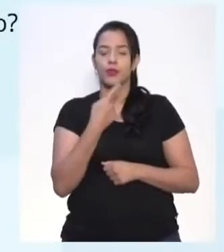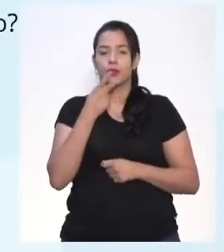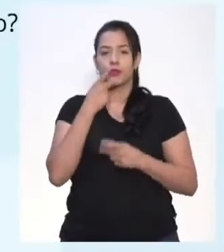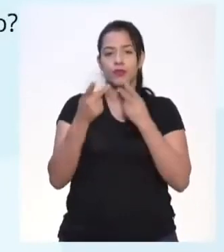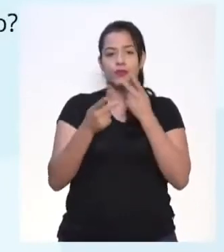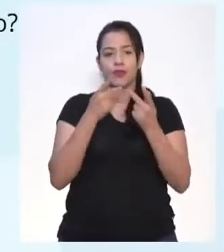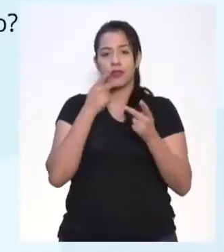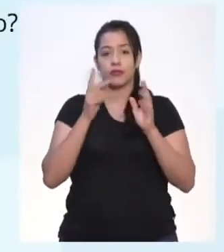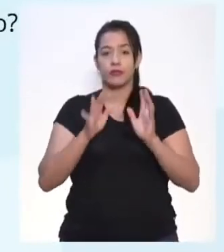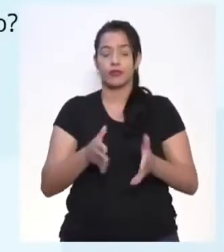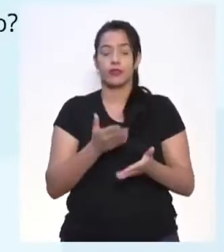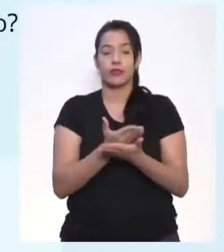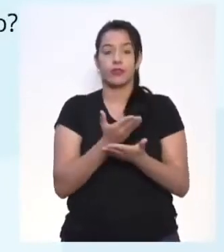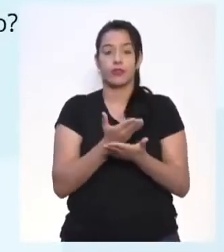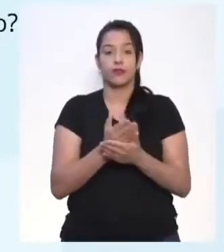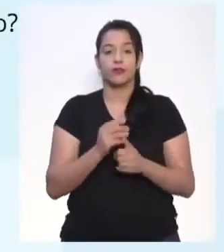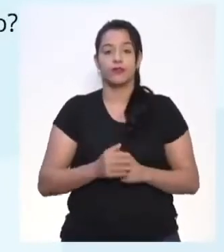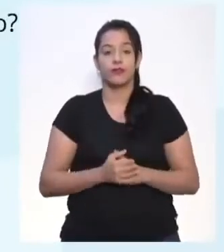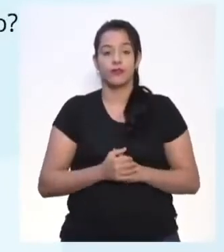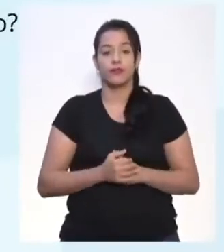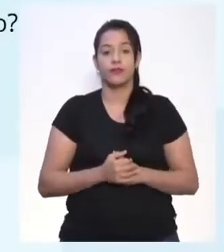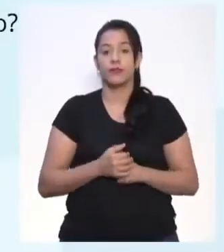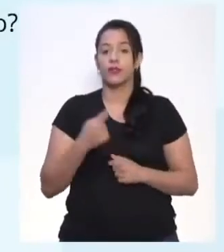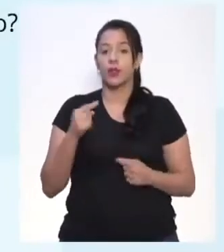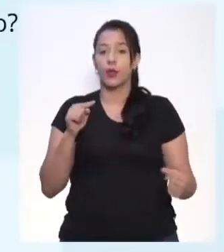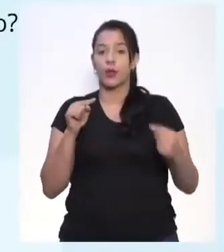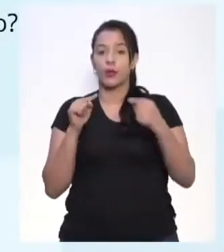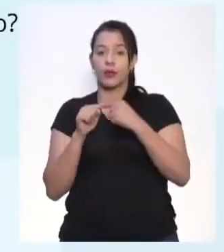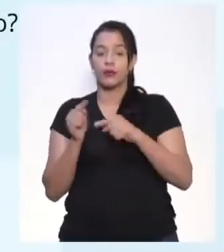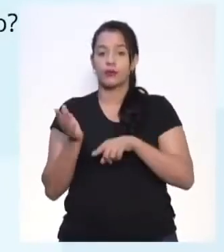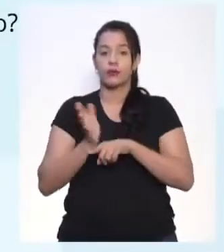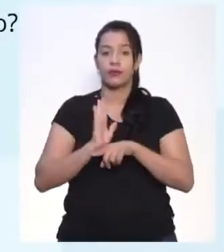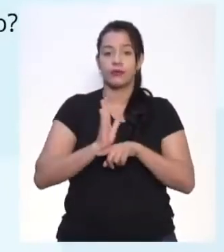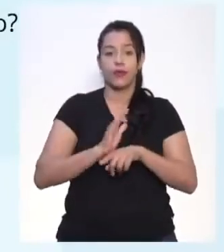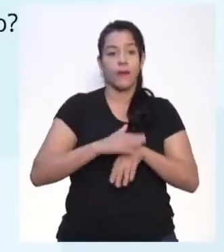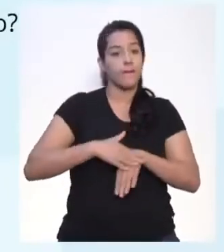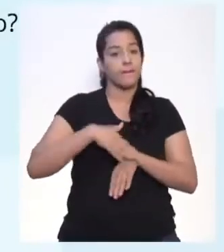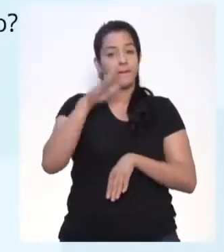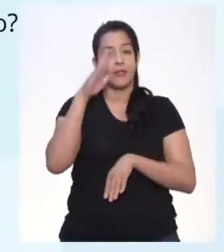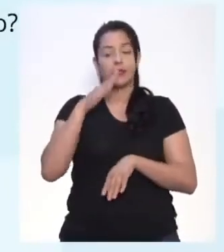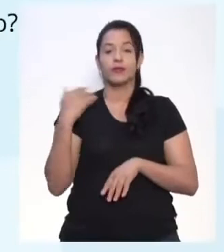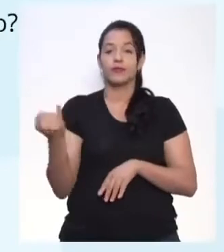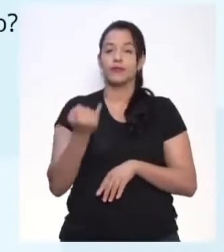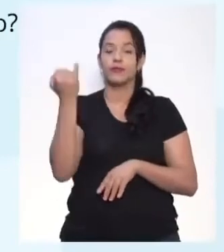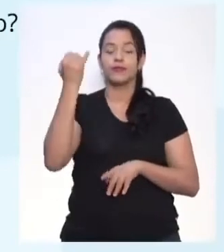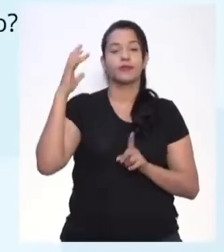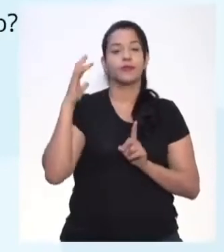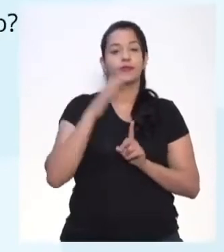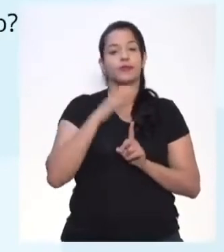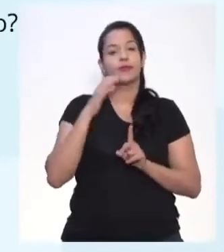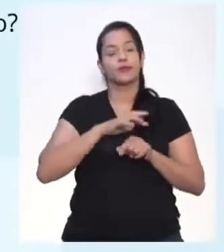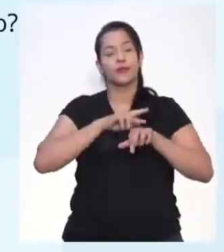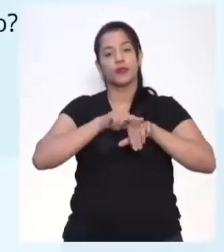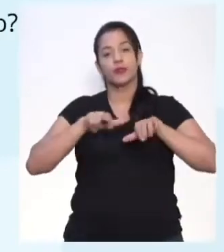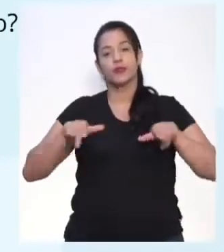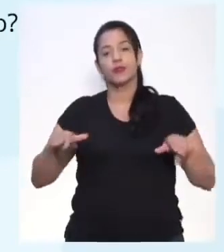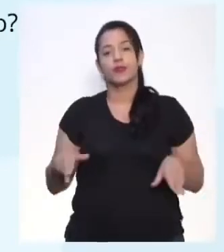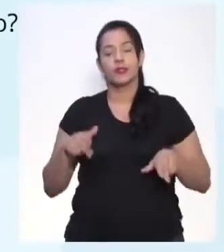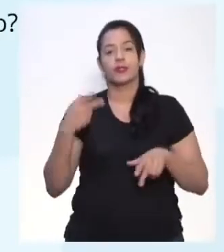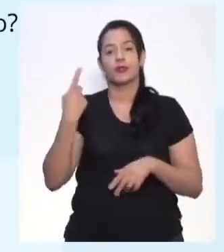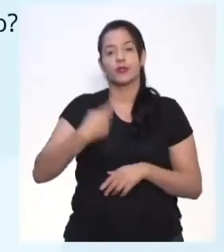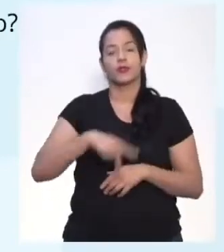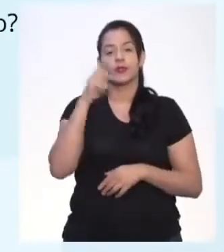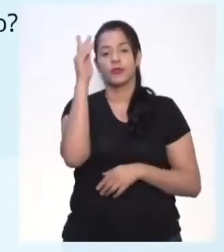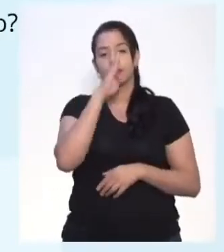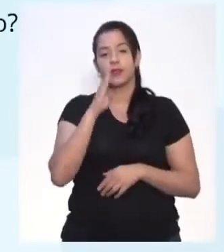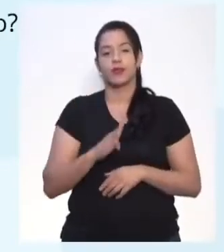no decorrer da aula. De acordo com o vídeo, qual foi o maior fator que influenciou as variações linguísticas do Brasil?